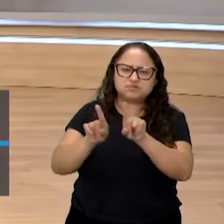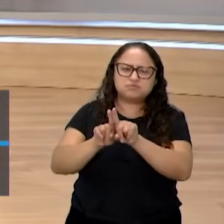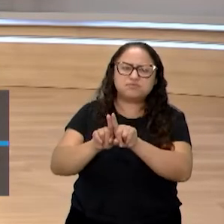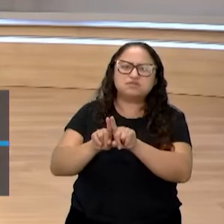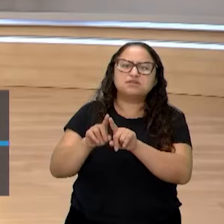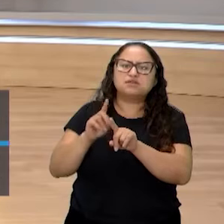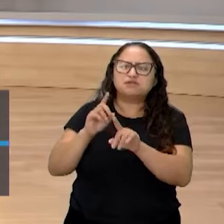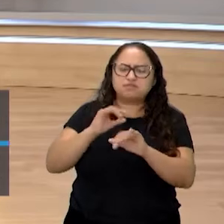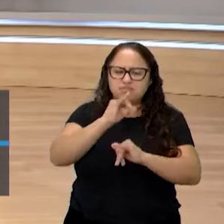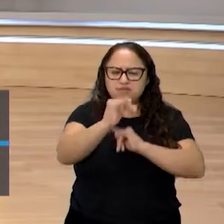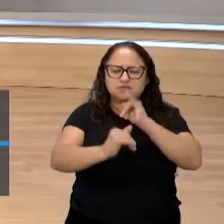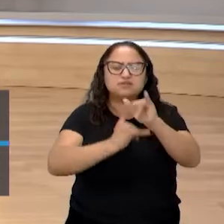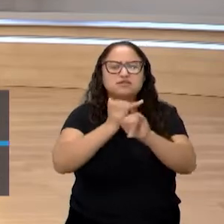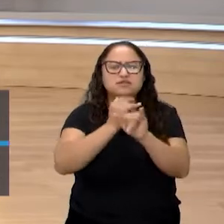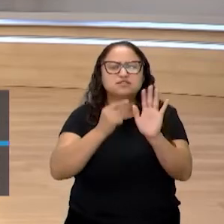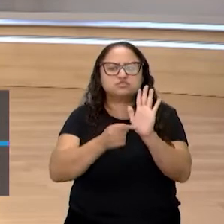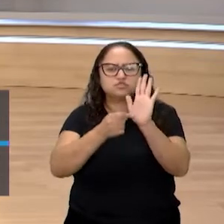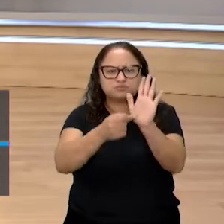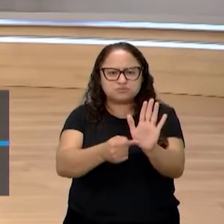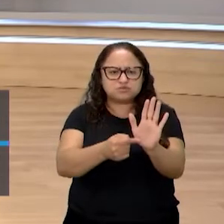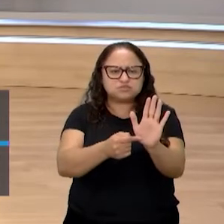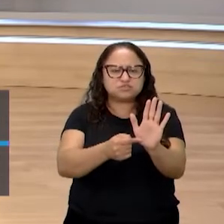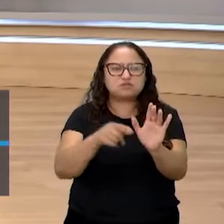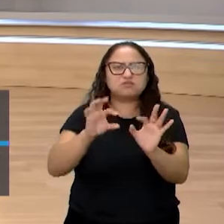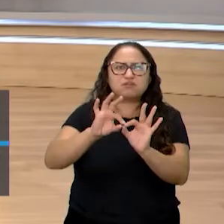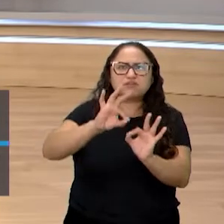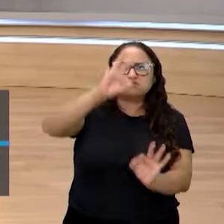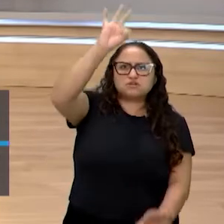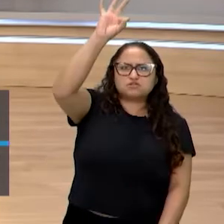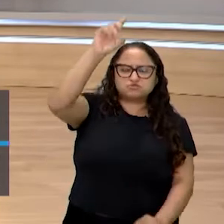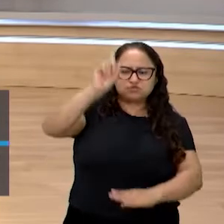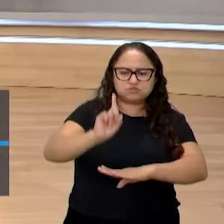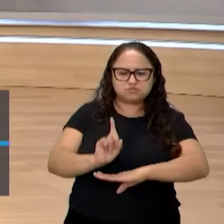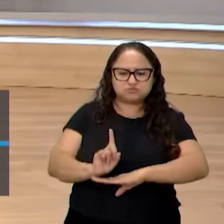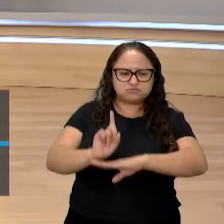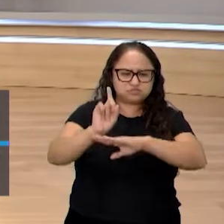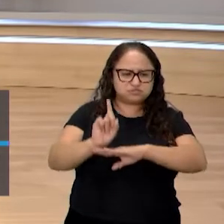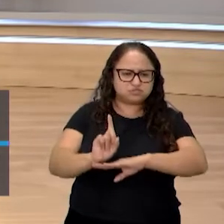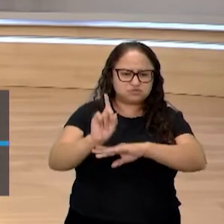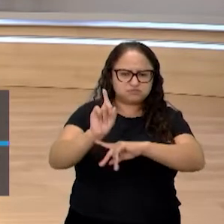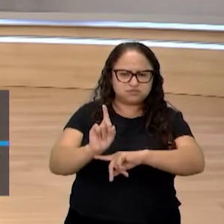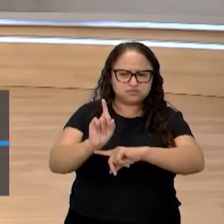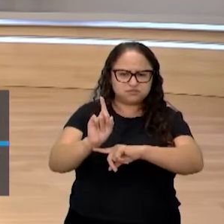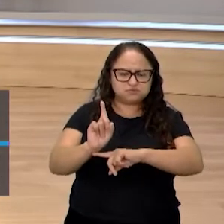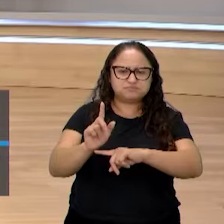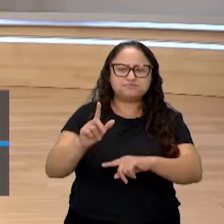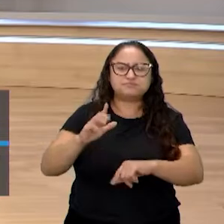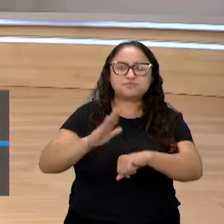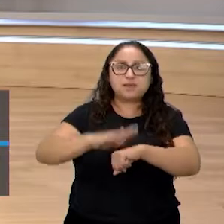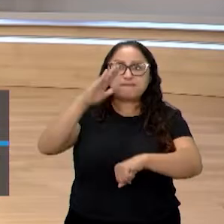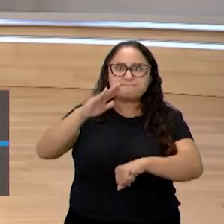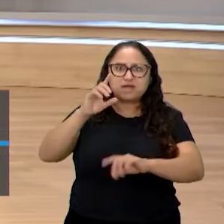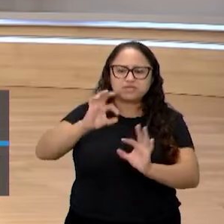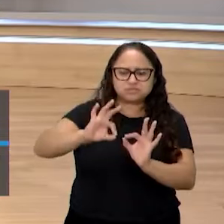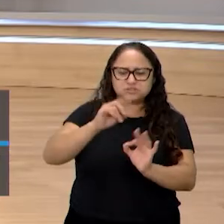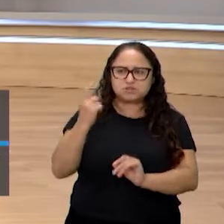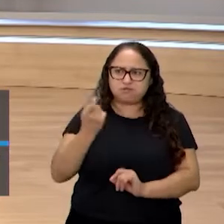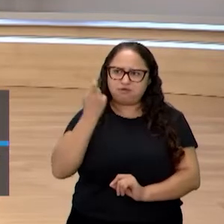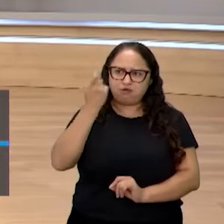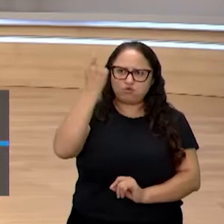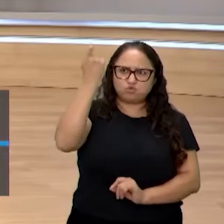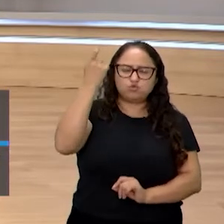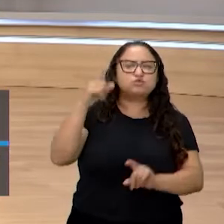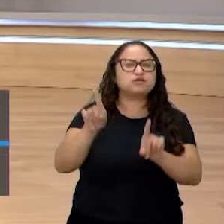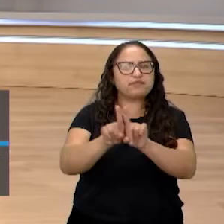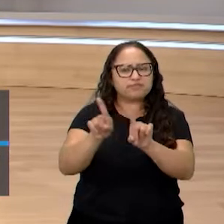na internet que mostra o Monte Olimpo do ponto de vista de altura e de diâmetro também, né? Então ele é tanto maior em altura quanto em diâmetro.